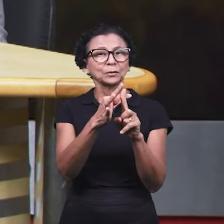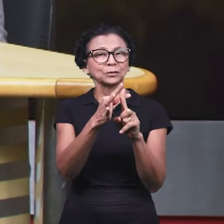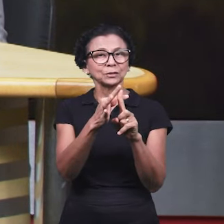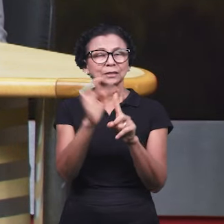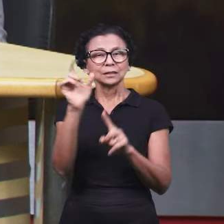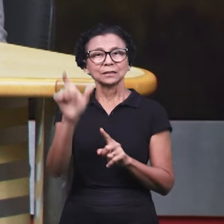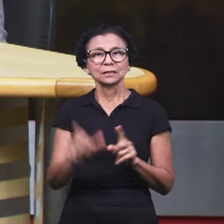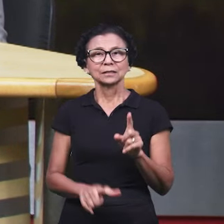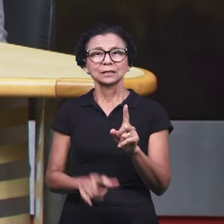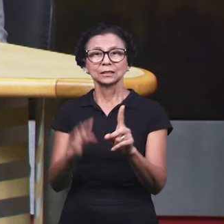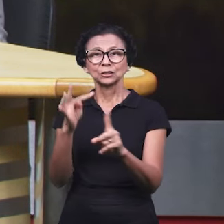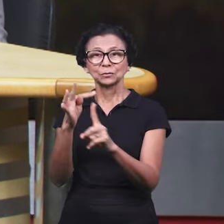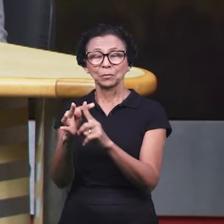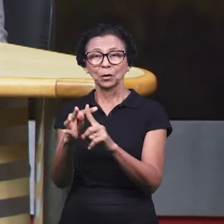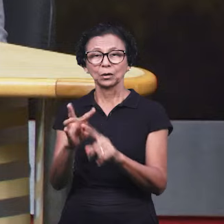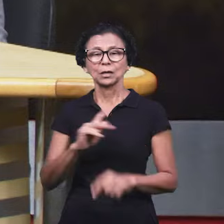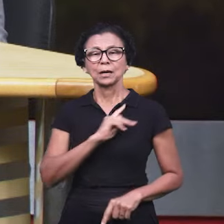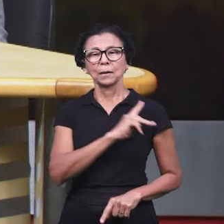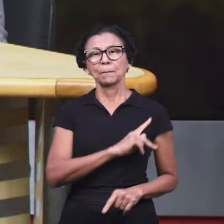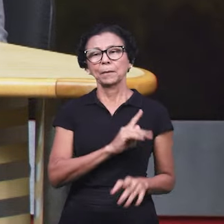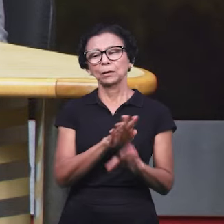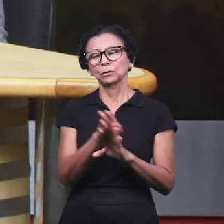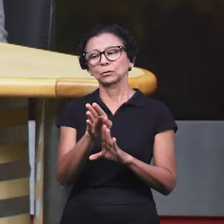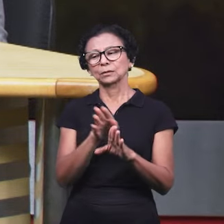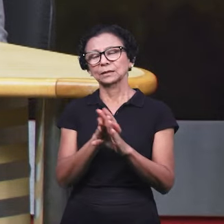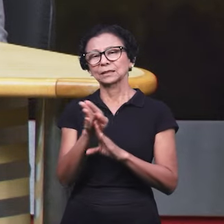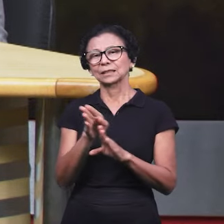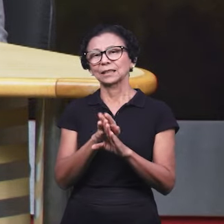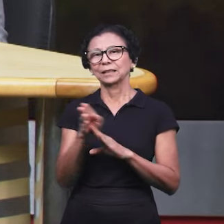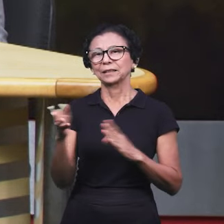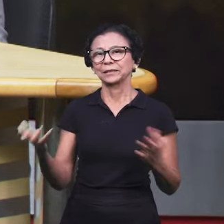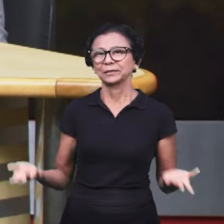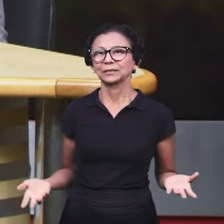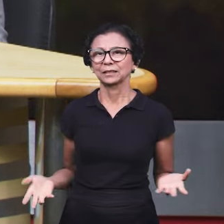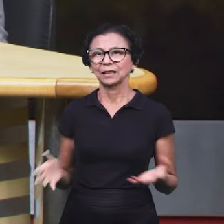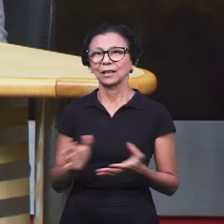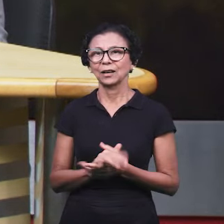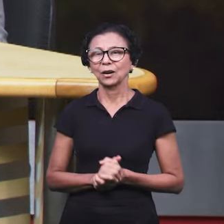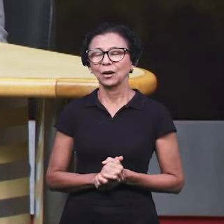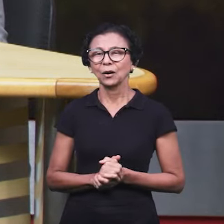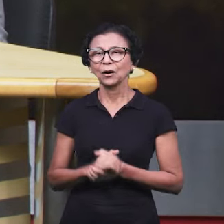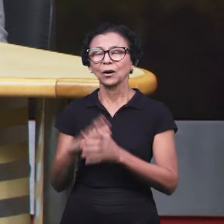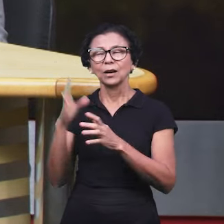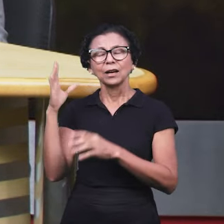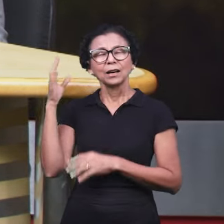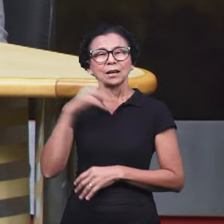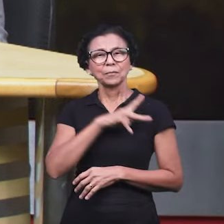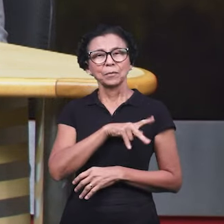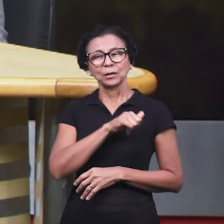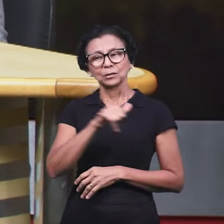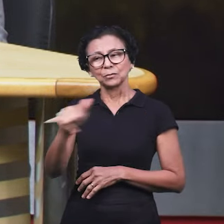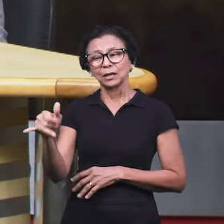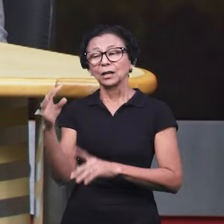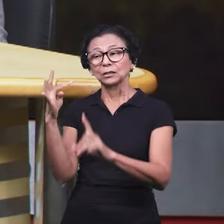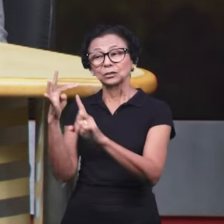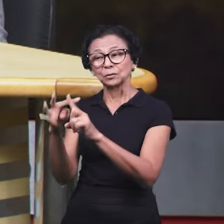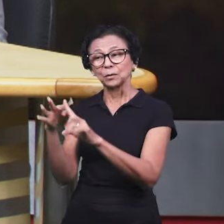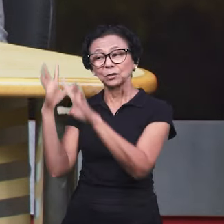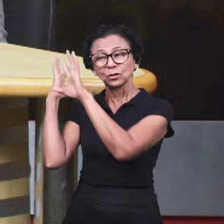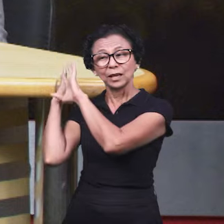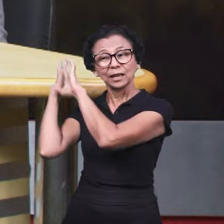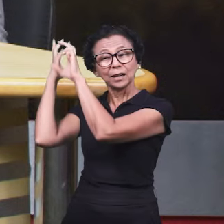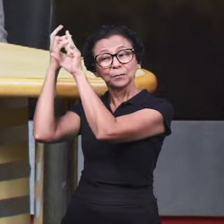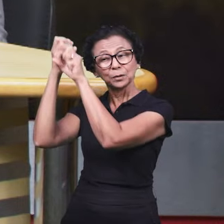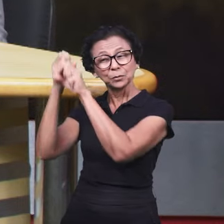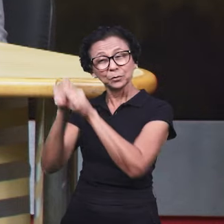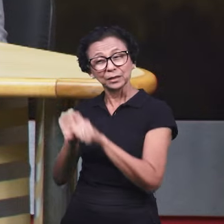Paulo né E segunda Timóteo Capítulo primeiro vai falar assim trazendo a memória Paulo falando para para Timóteo né